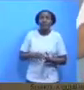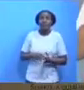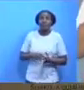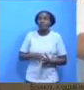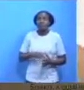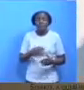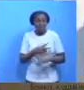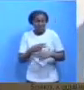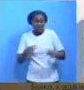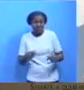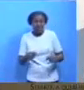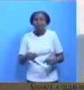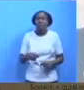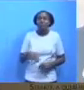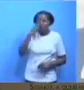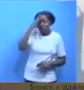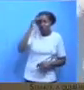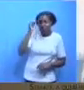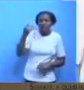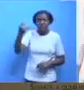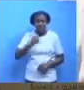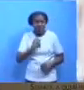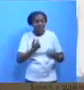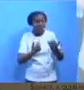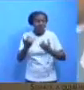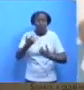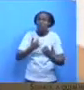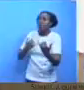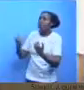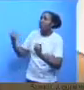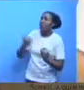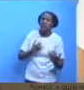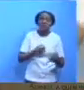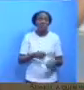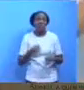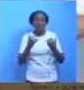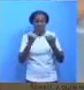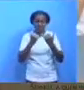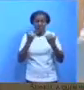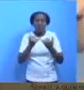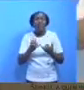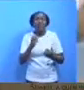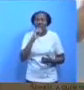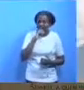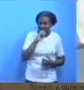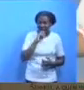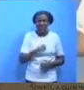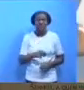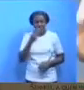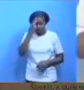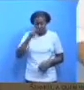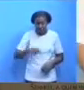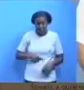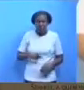inferioridade tudo aquilo que me leva a viver numa autodefesa a me defendendo sempre a estar sempre me colocando de sobreaviso